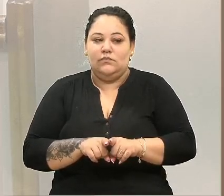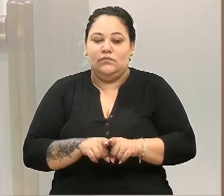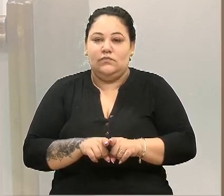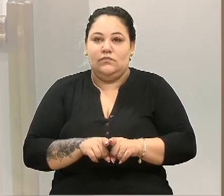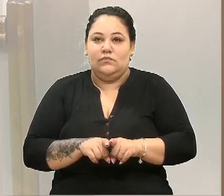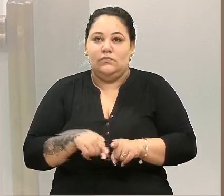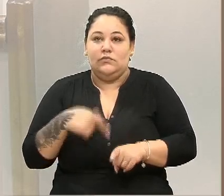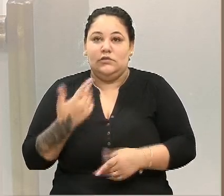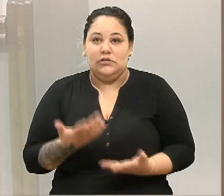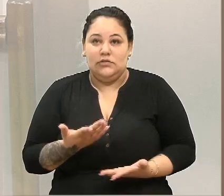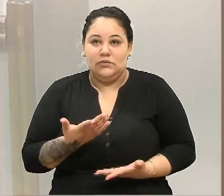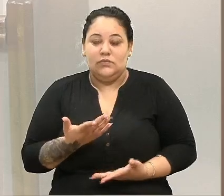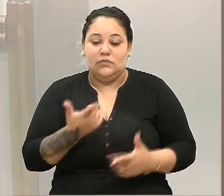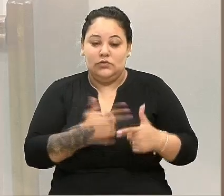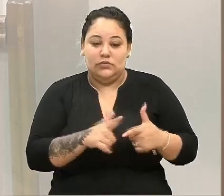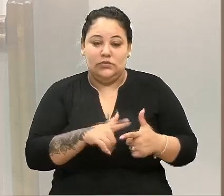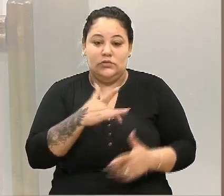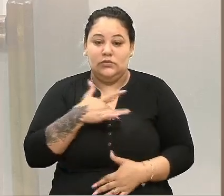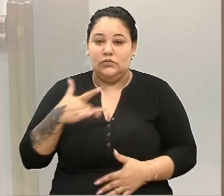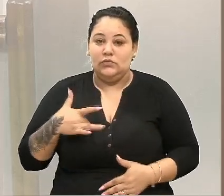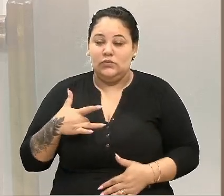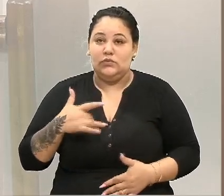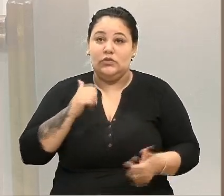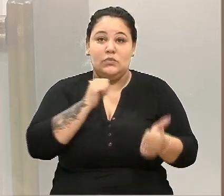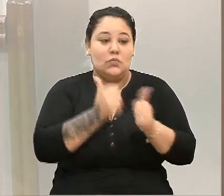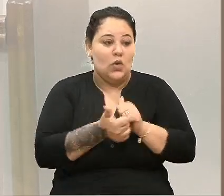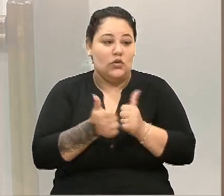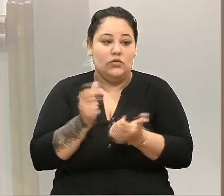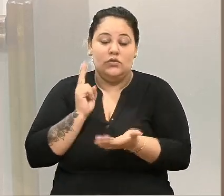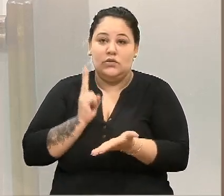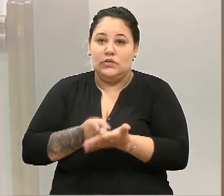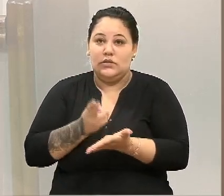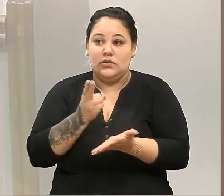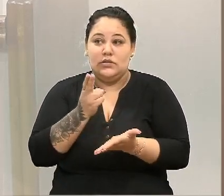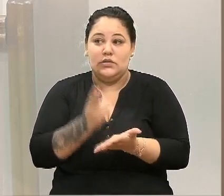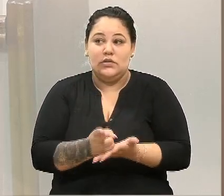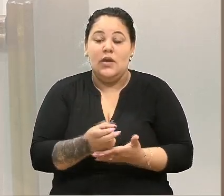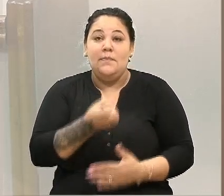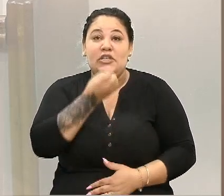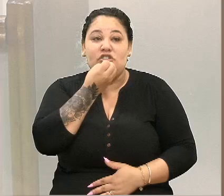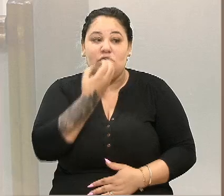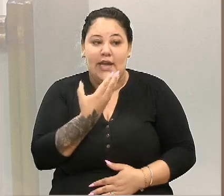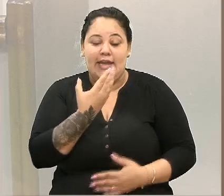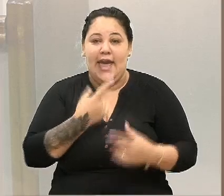menos problemas de saúde. O esporte sempre foi um grande motivador, um grande